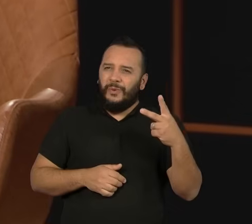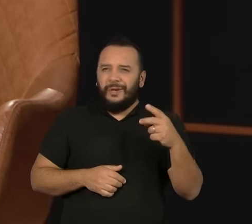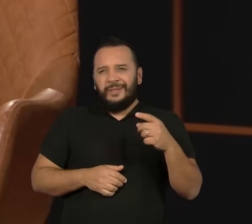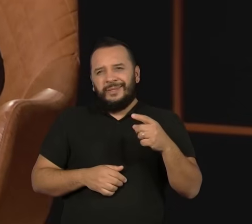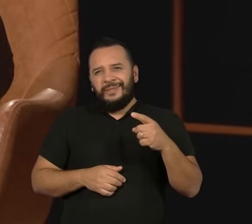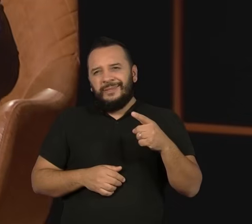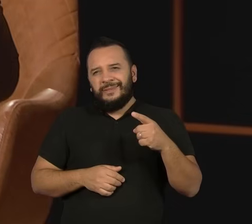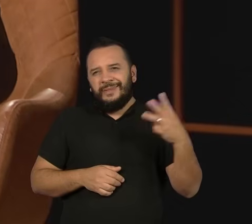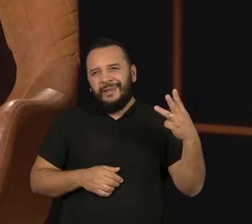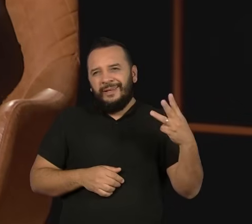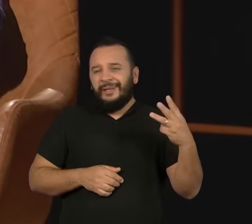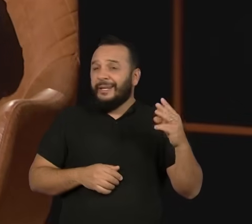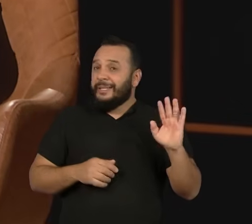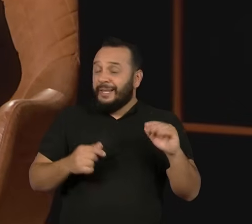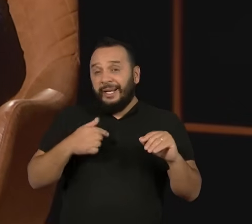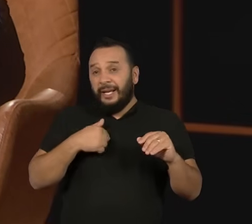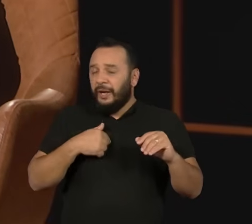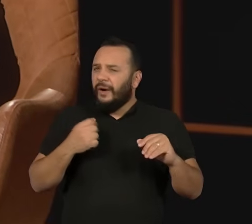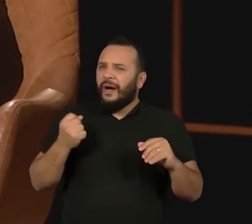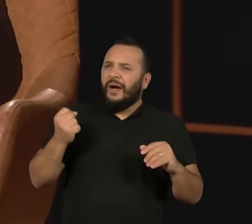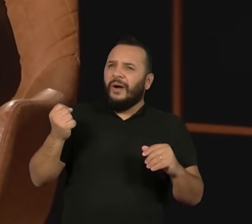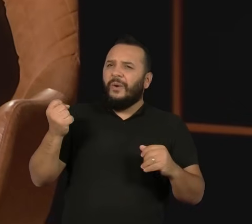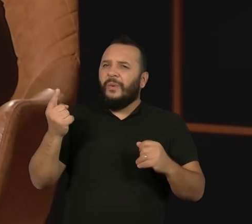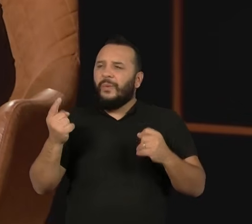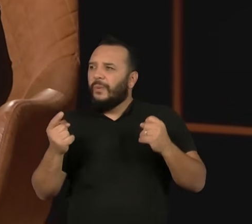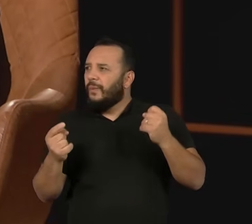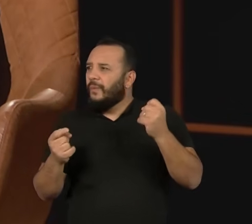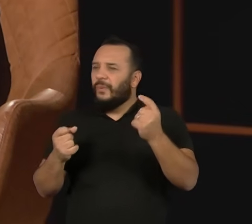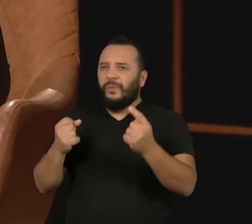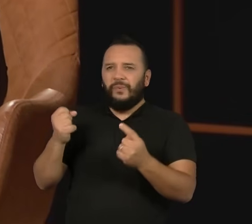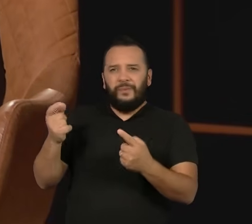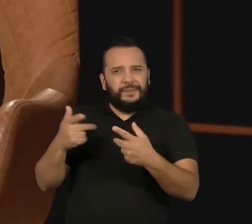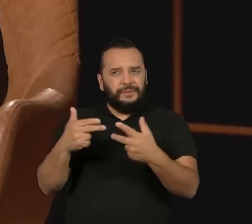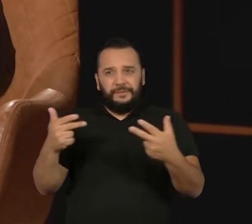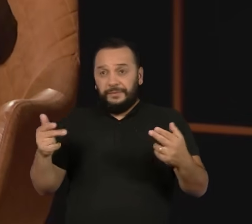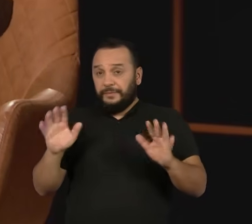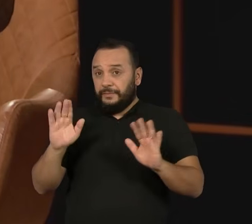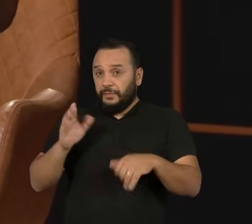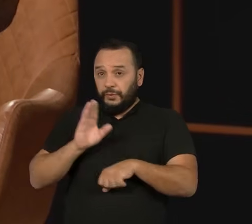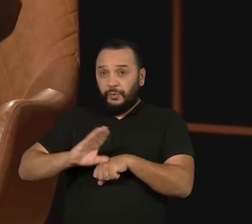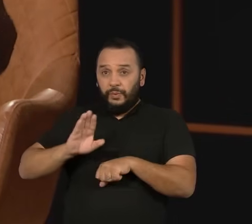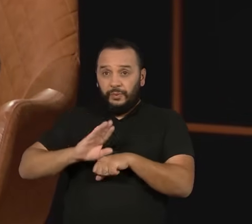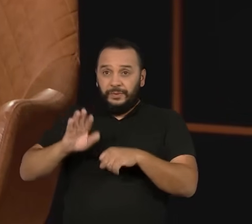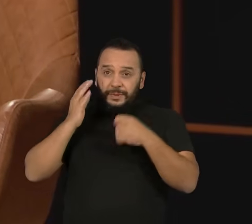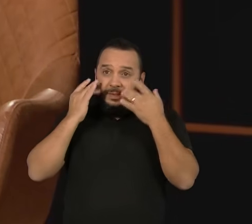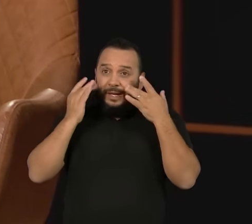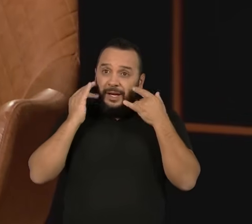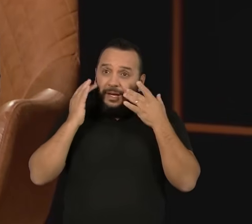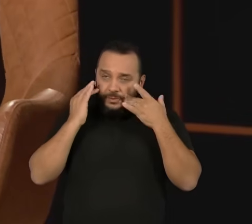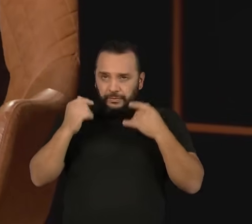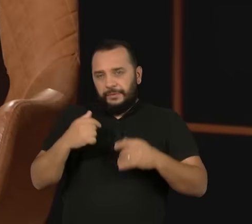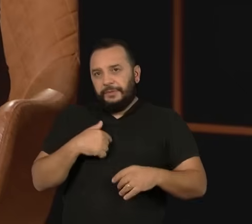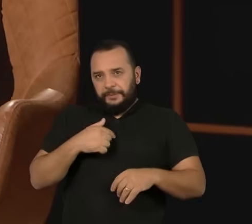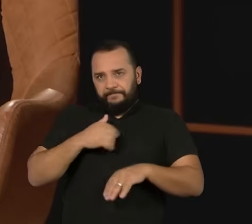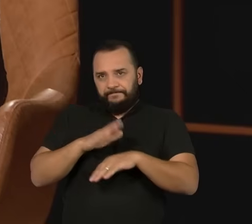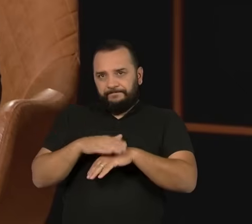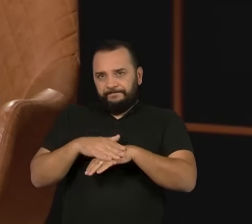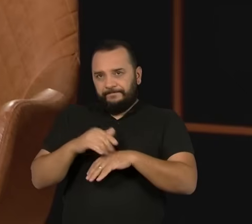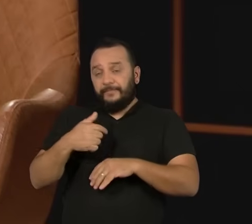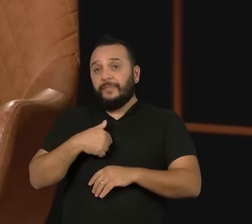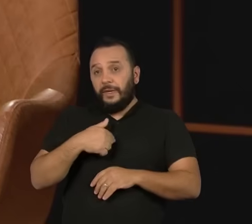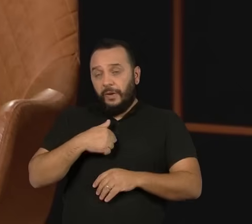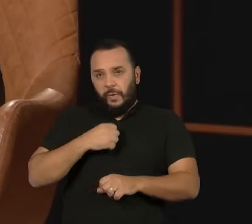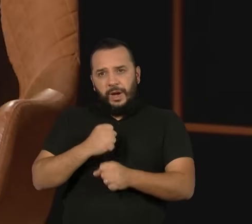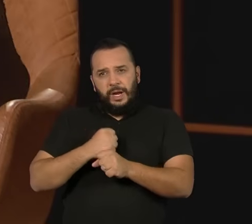com algumas... fazendo uma ou outra coisa ainda, mas é que o curso de teatro que eu fazia era um curso que me acompanhou